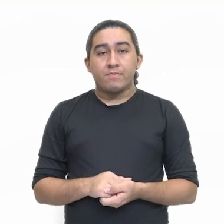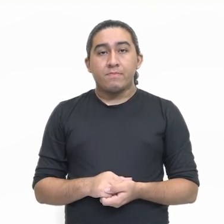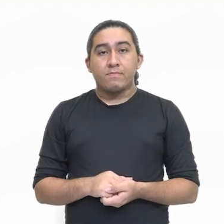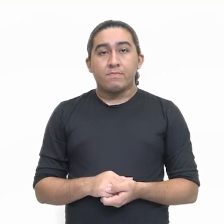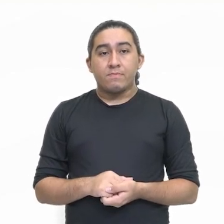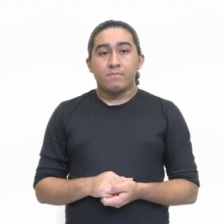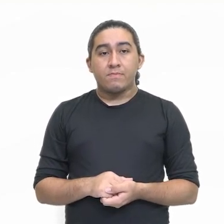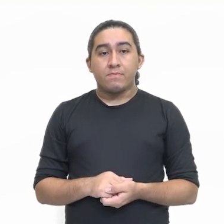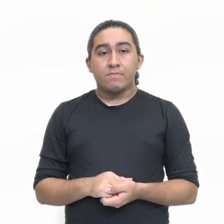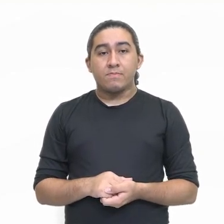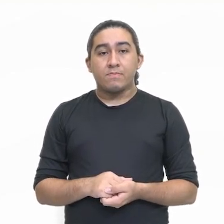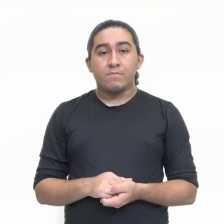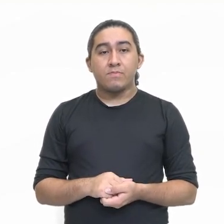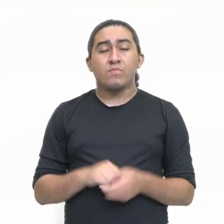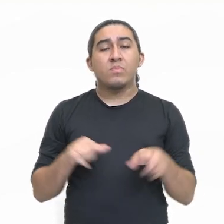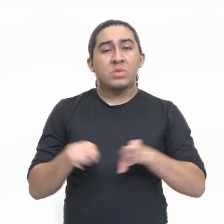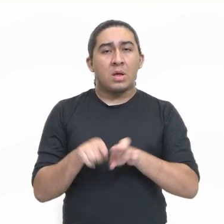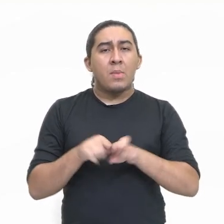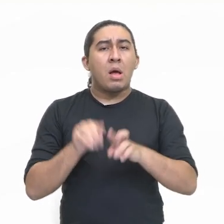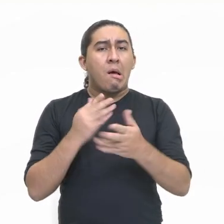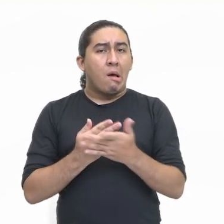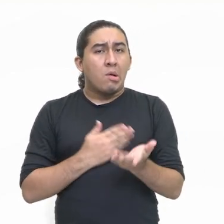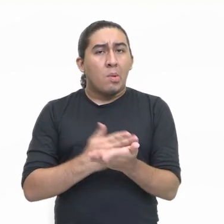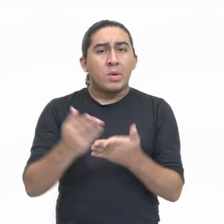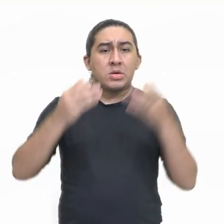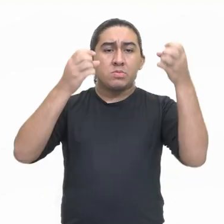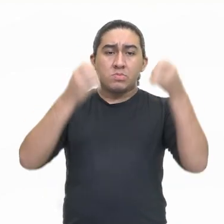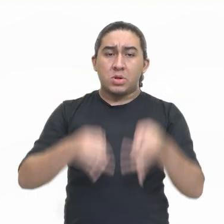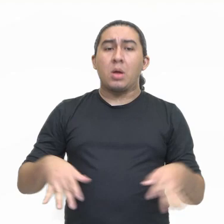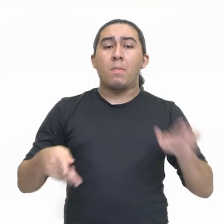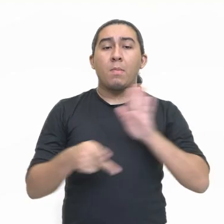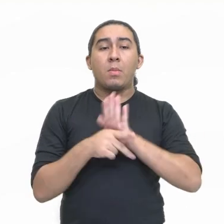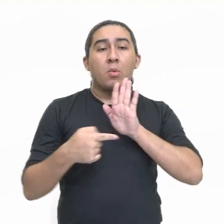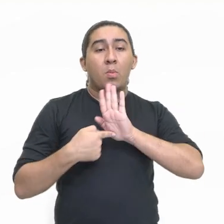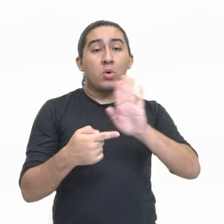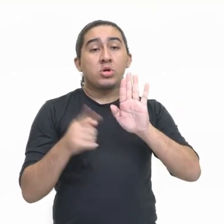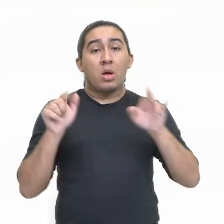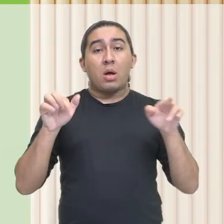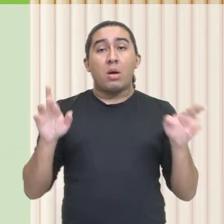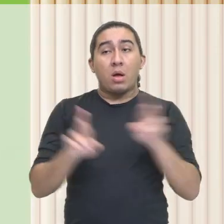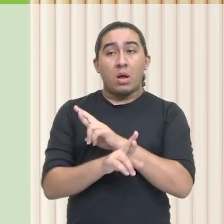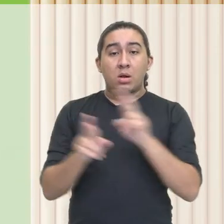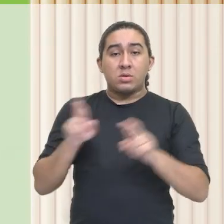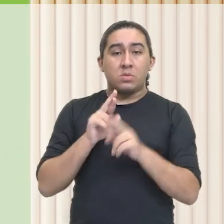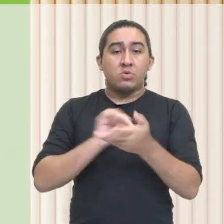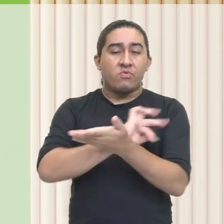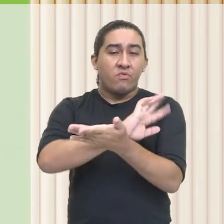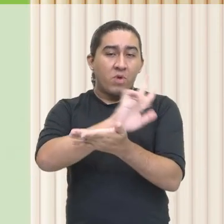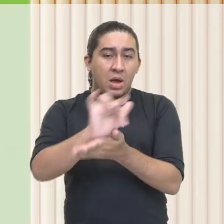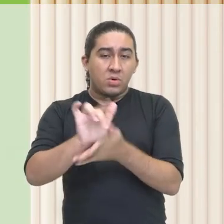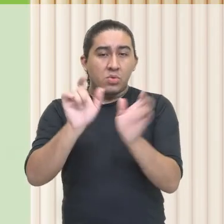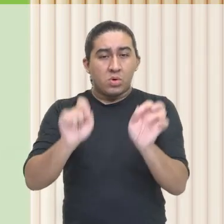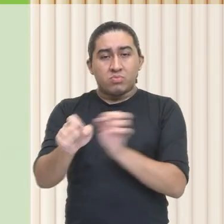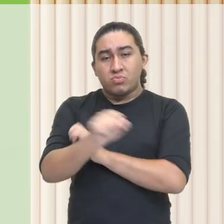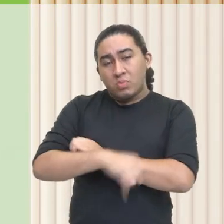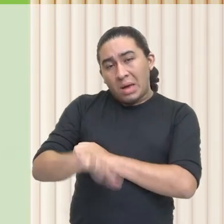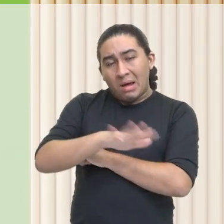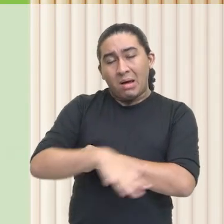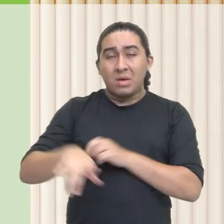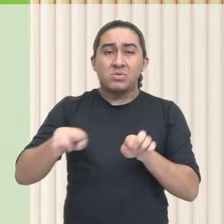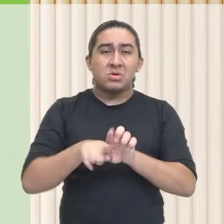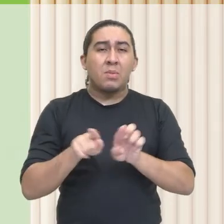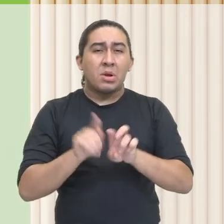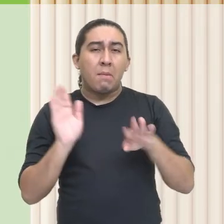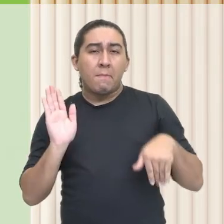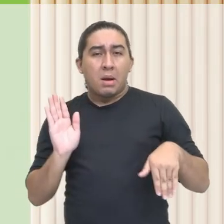reproduzirem e eu iniciei a nossa aula apresentando ali uma relação né de vários num ambiente numa